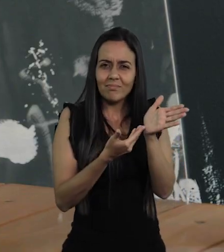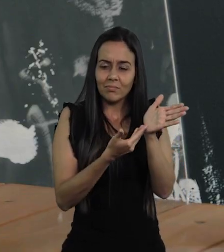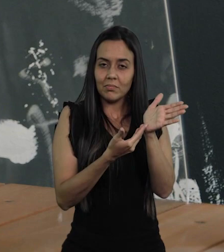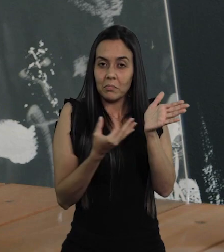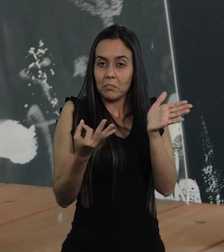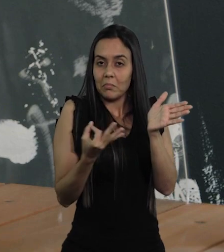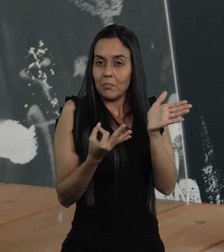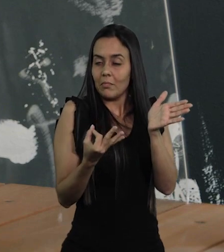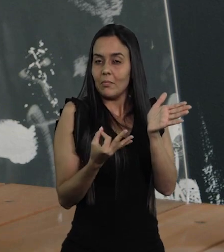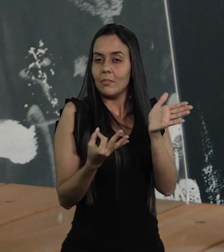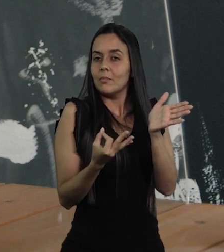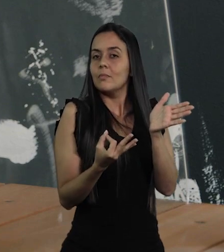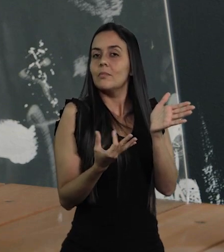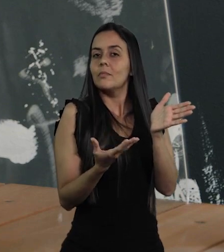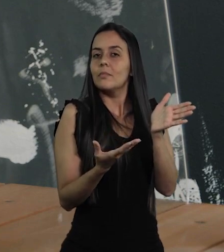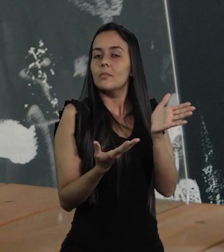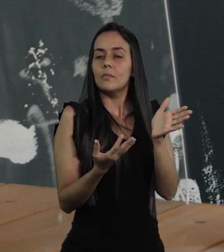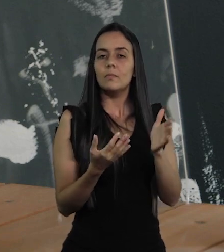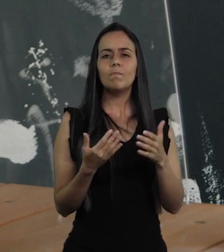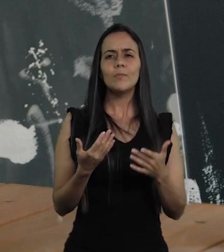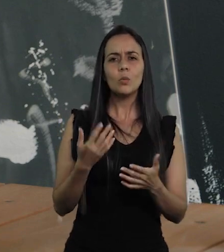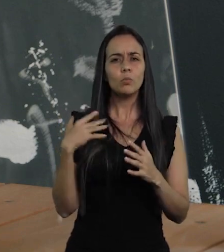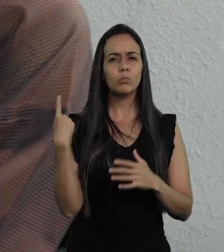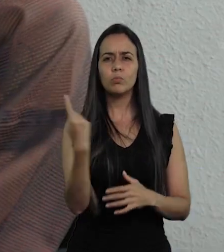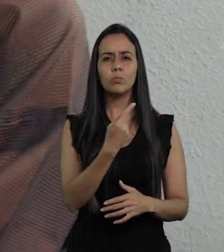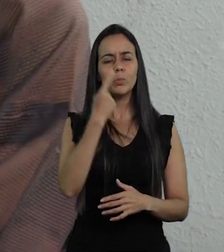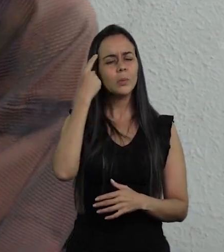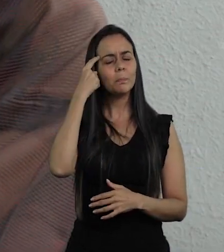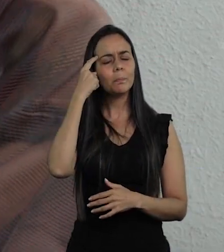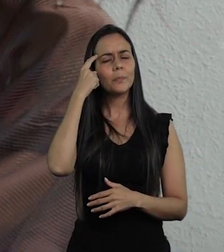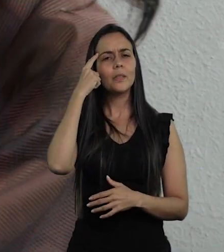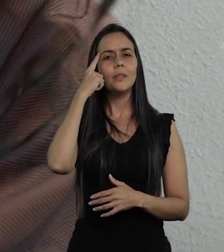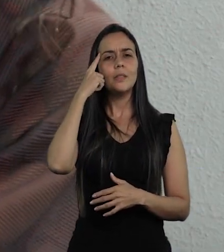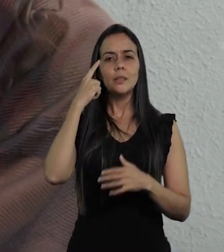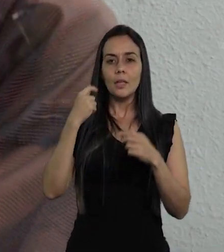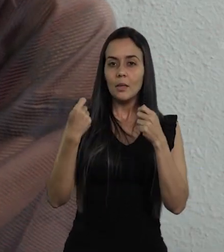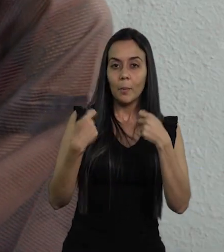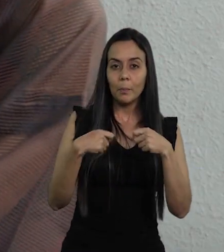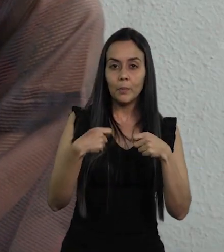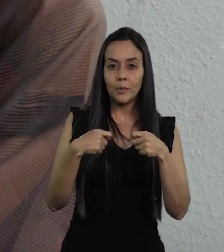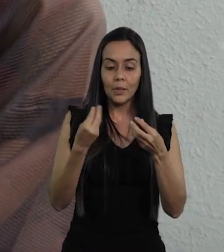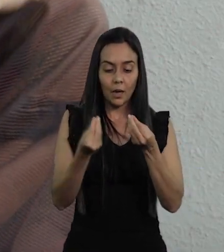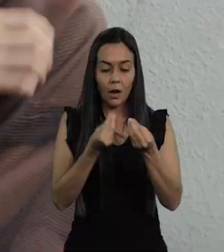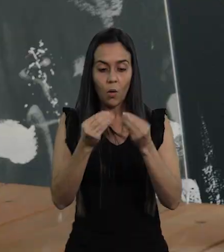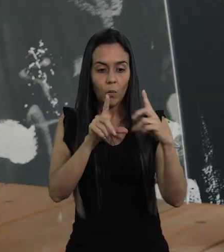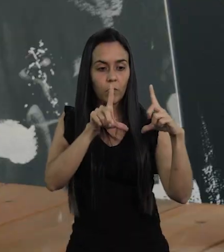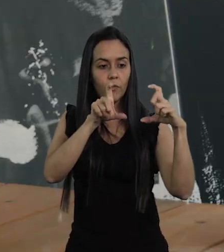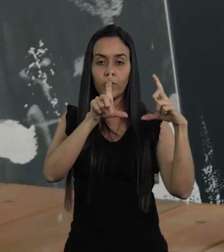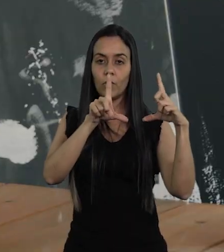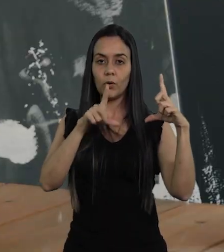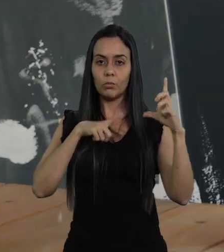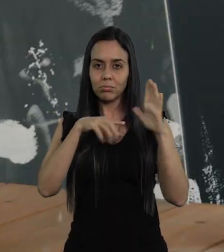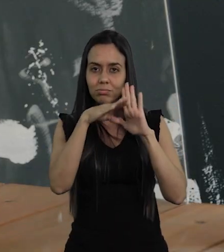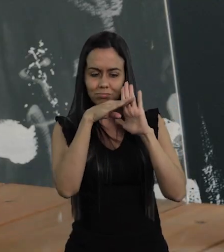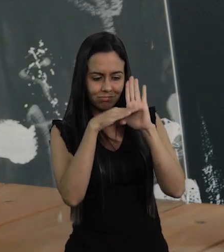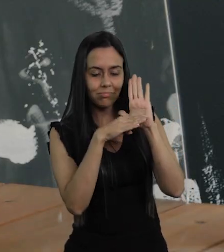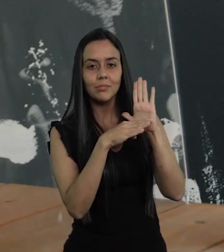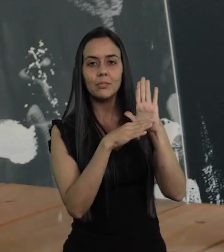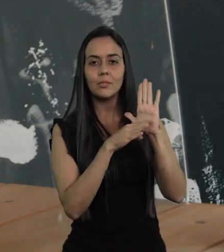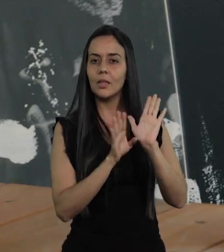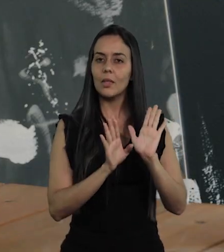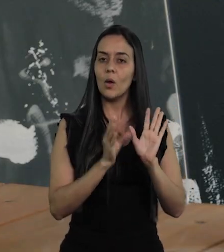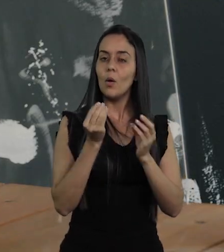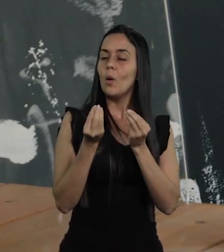eu espero ter a gente espera o intervalo. O intervalo. Entre, muitas vezes, um gesto